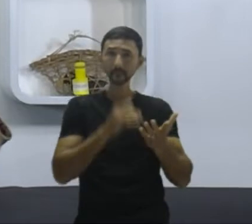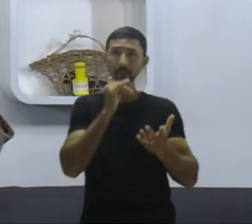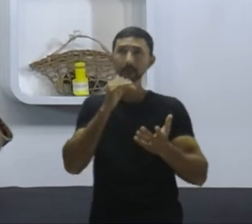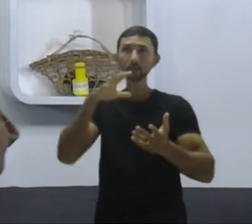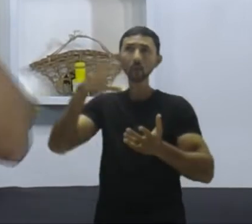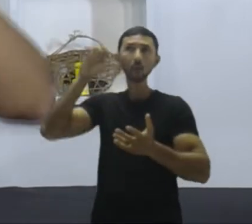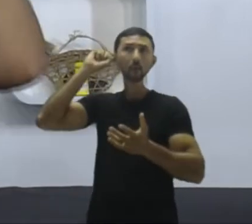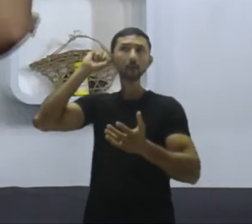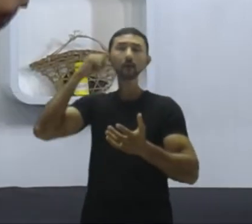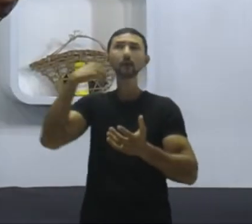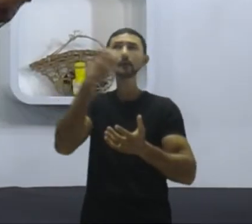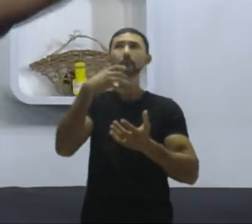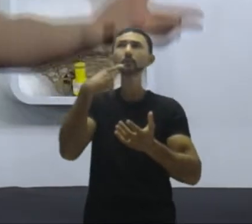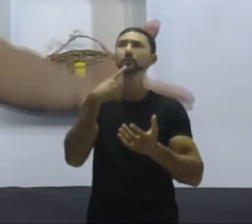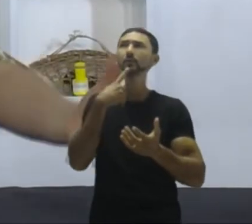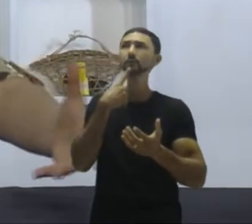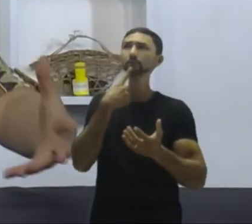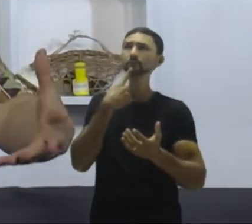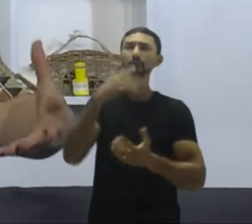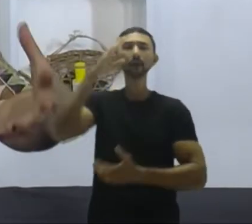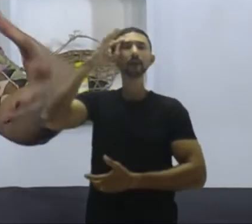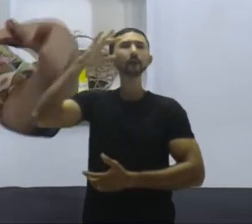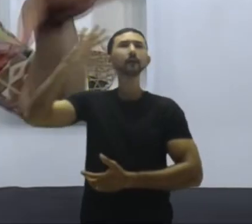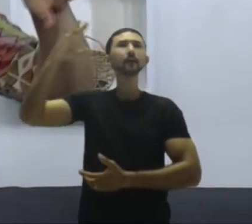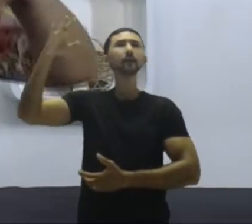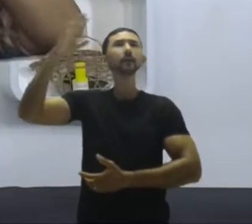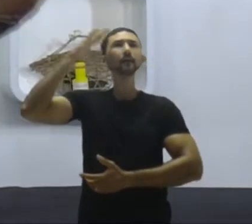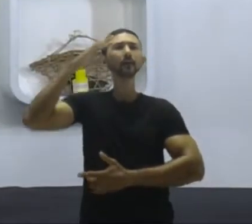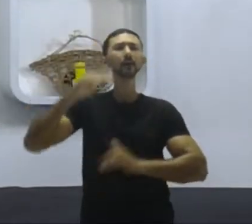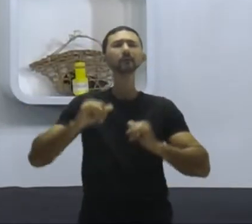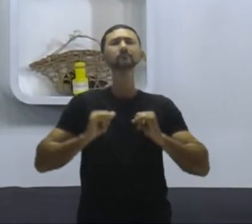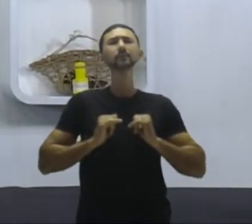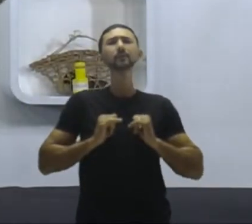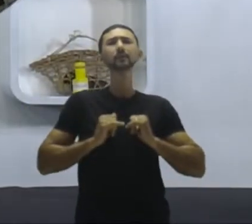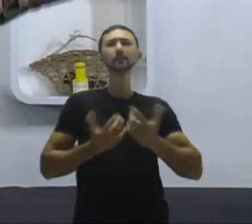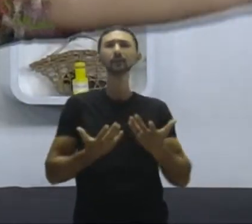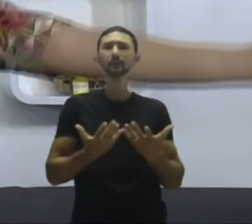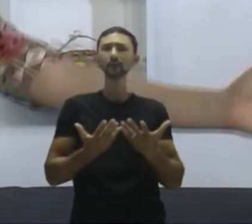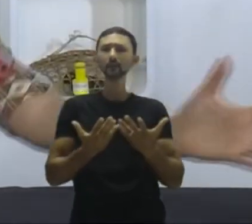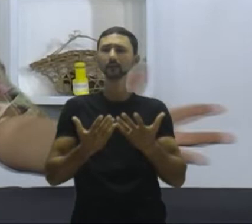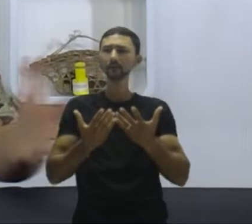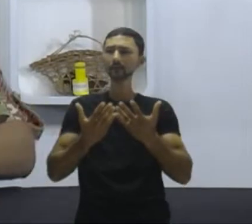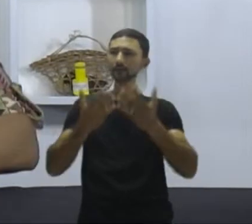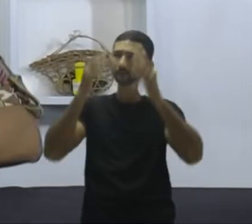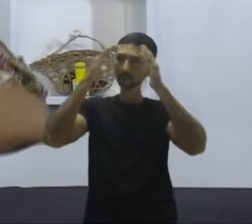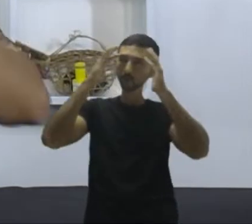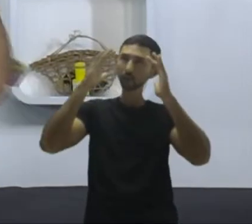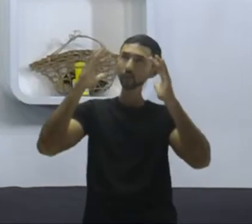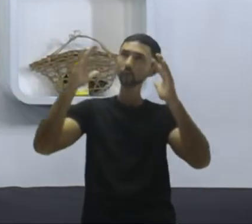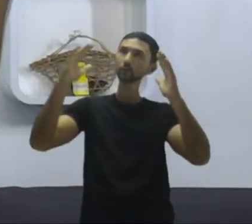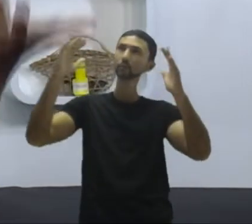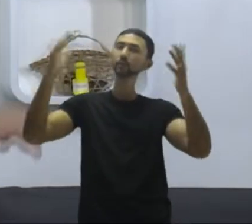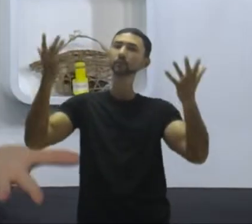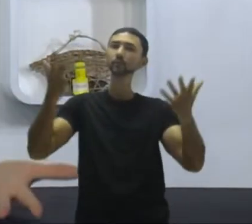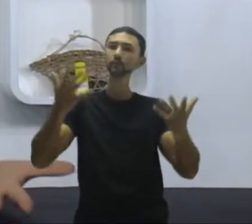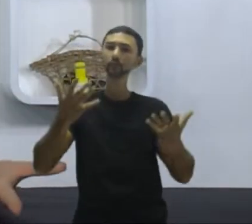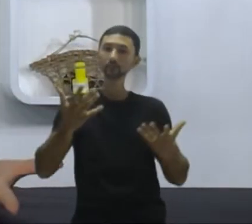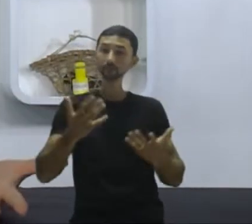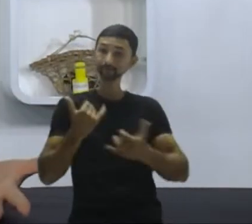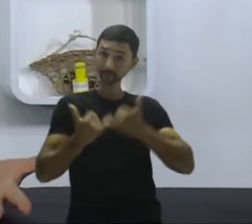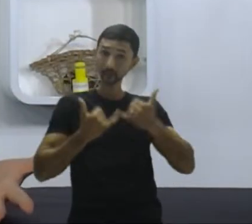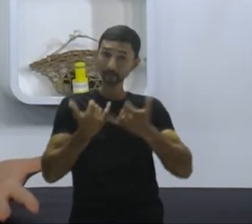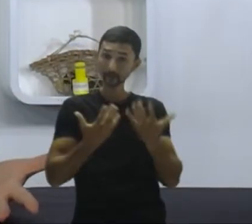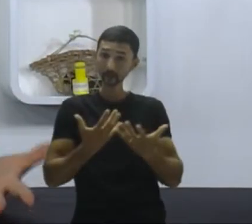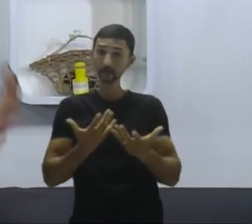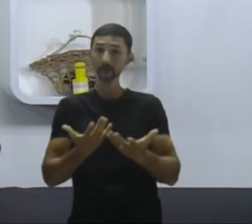normalmente o que eu quero é me distrair, certo? É me evadir, certo? Quero me divertir